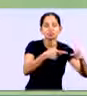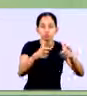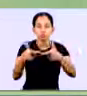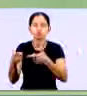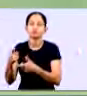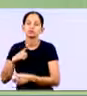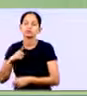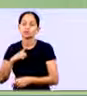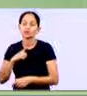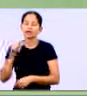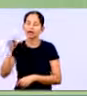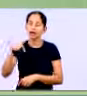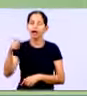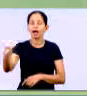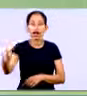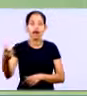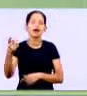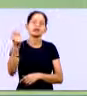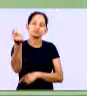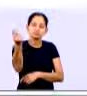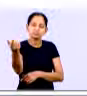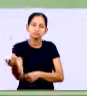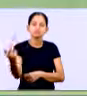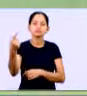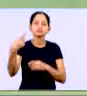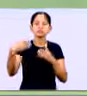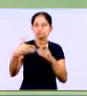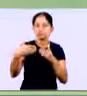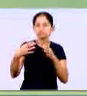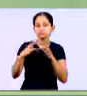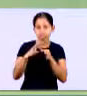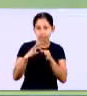empresa, definido da seguinte maneira,